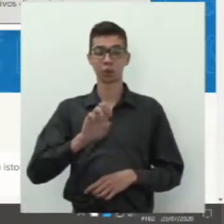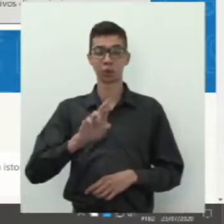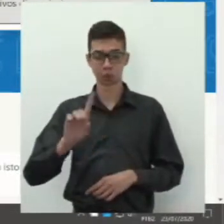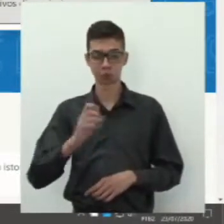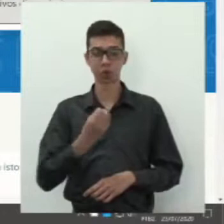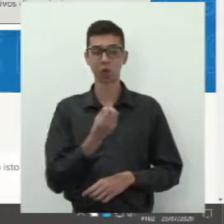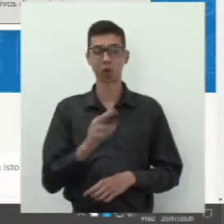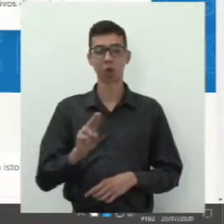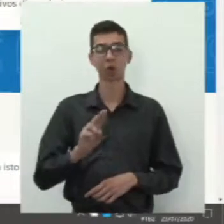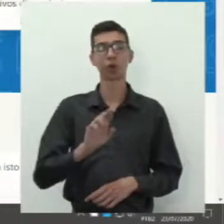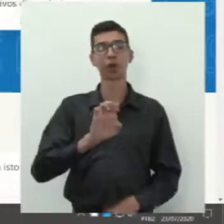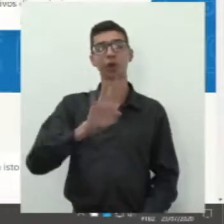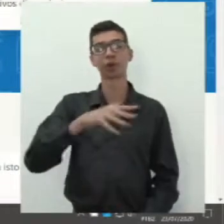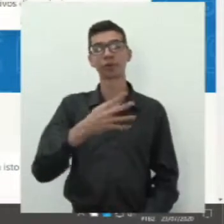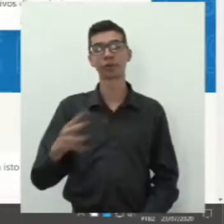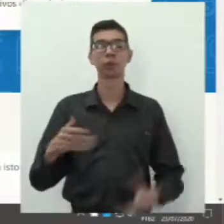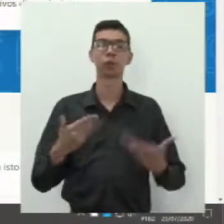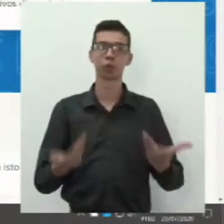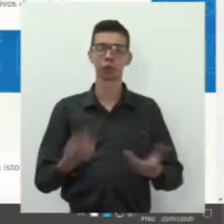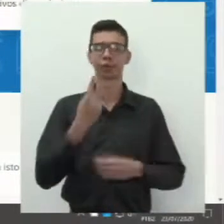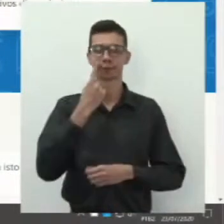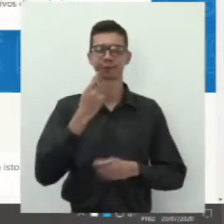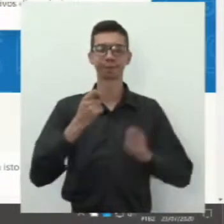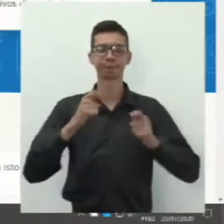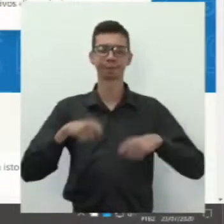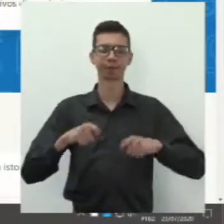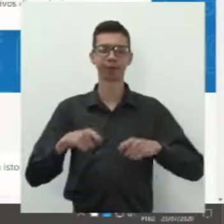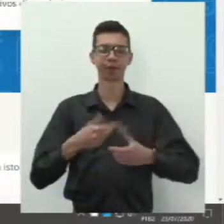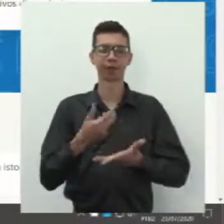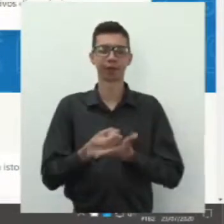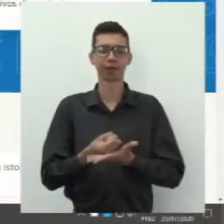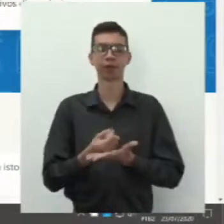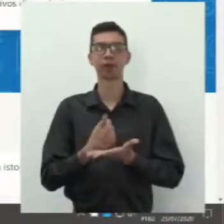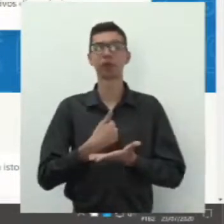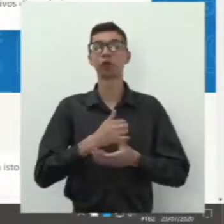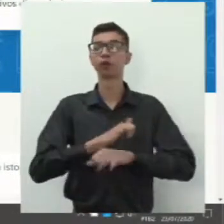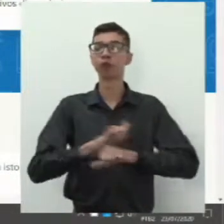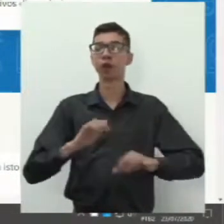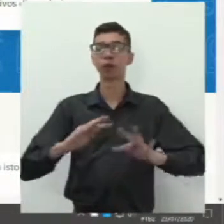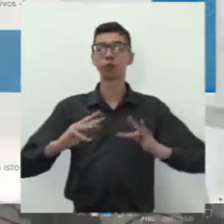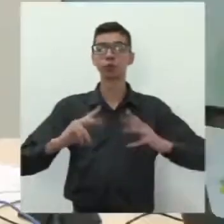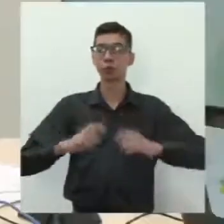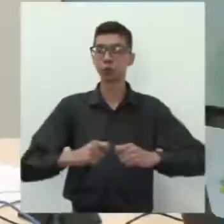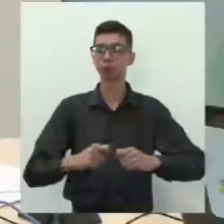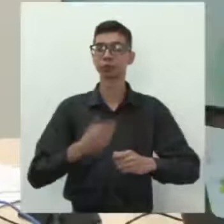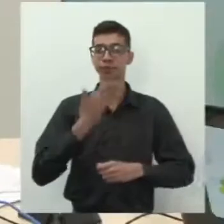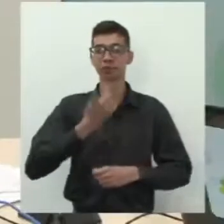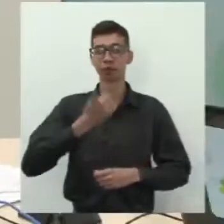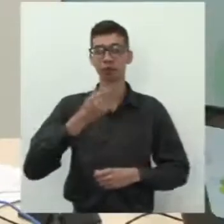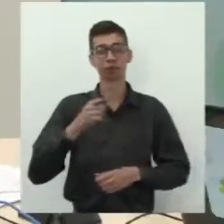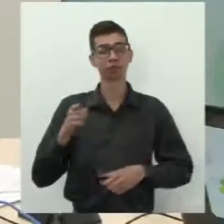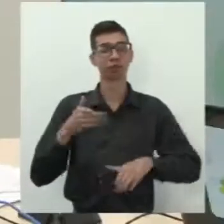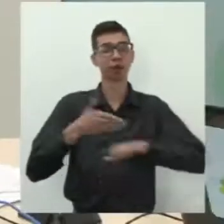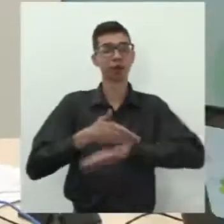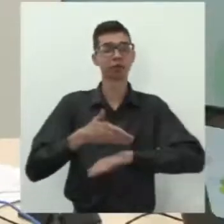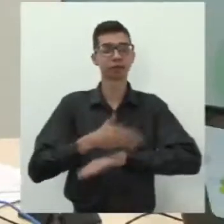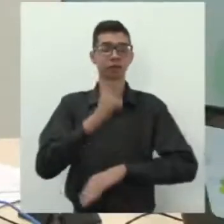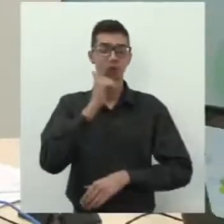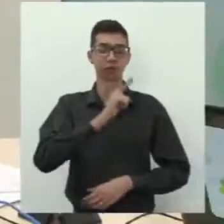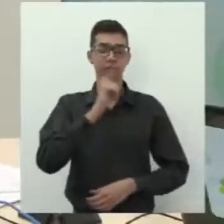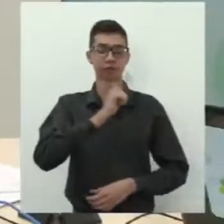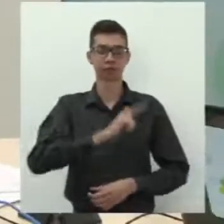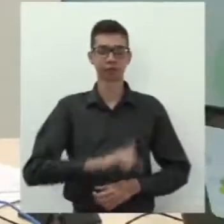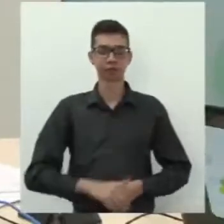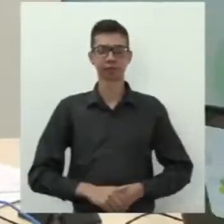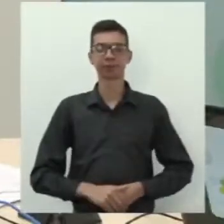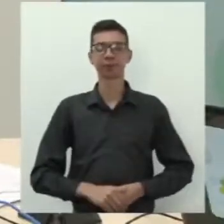para você. Tá? Eu recomendo que vocês instalem o pacote todo. Né? O pacote vai te dar acesso a todas as funcionalidades. E